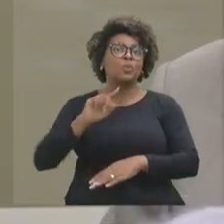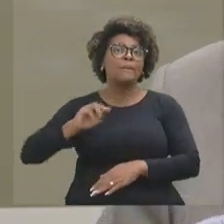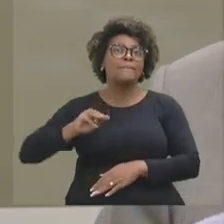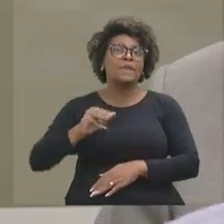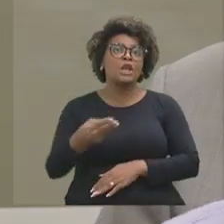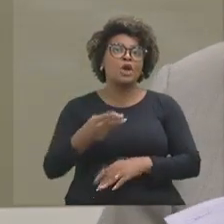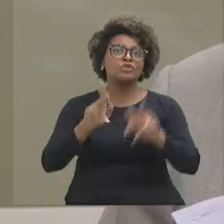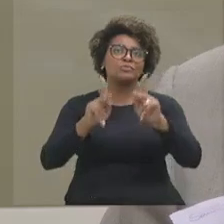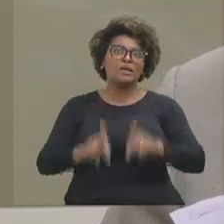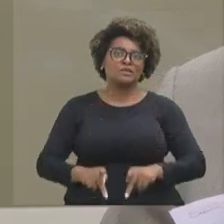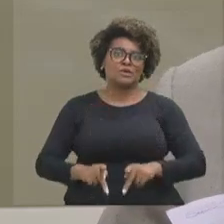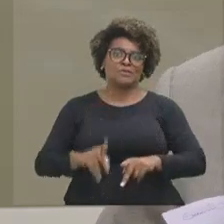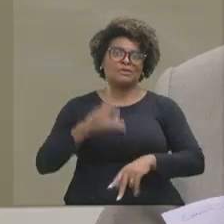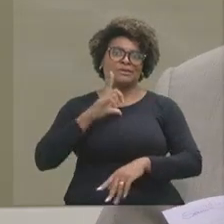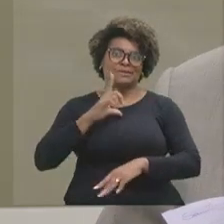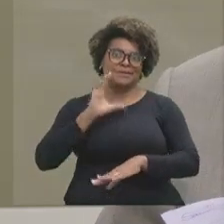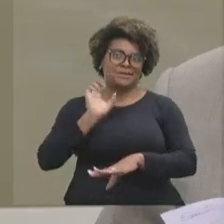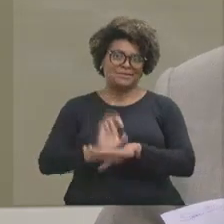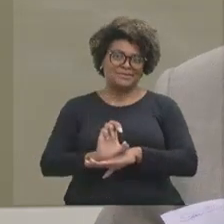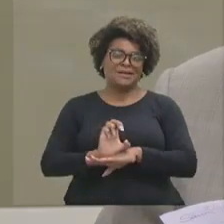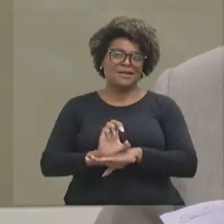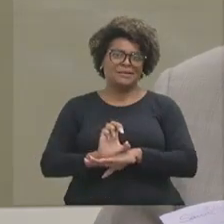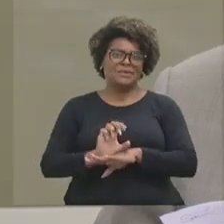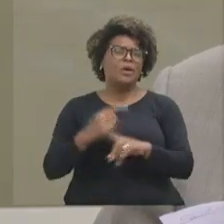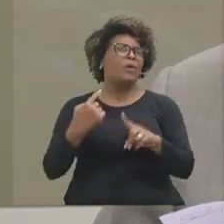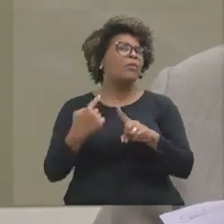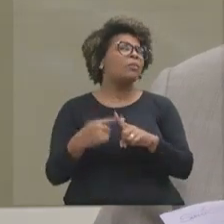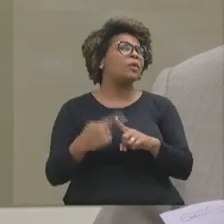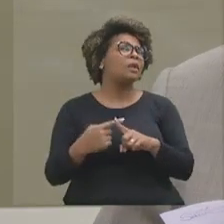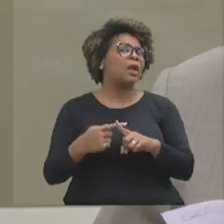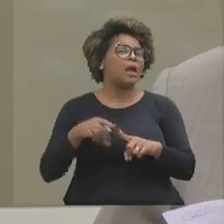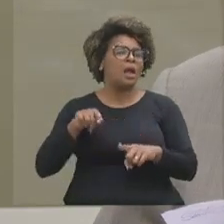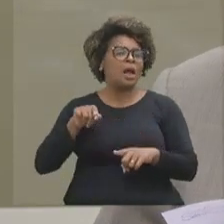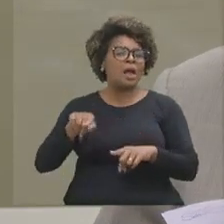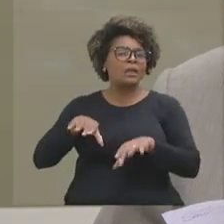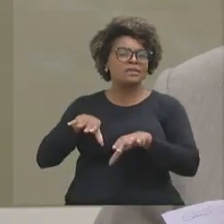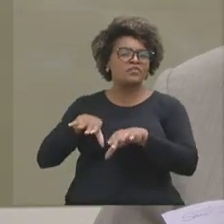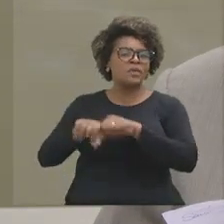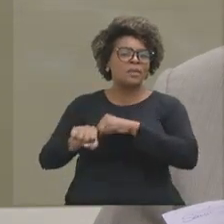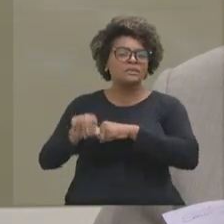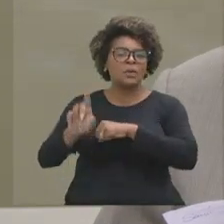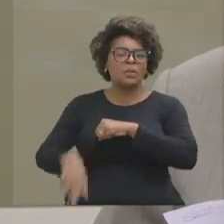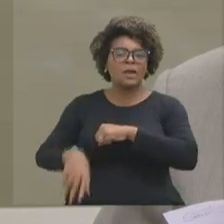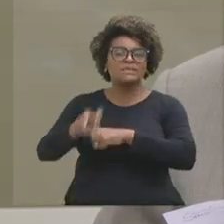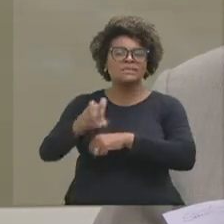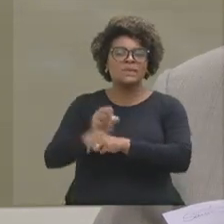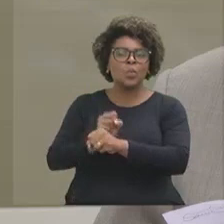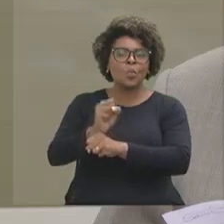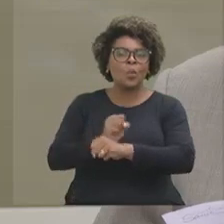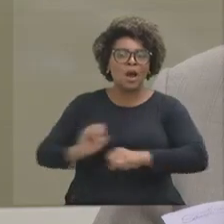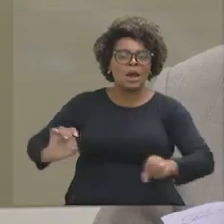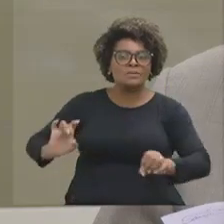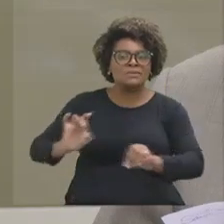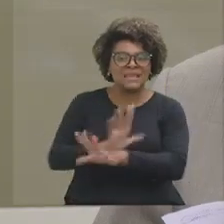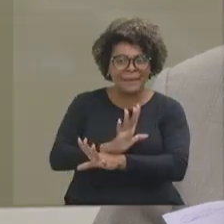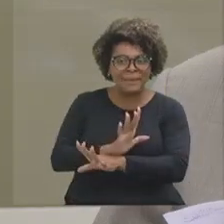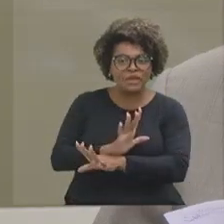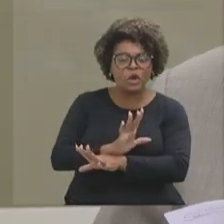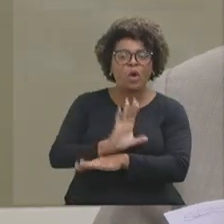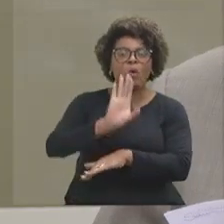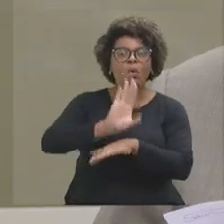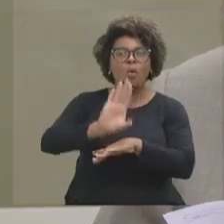se dá porque a formação deles é de cinco anos depois que termina o curso de medicina